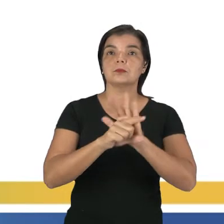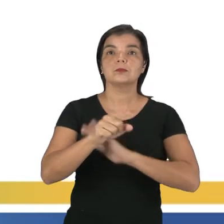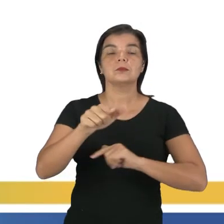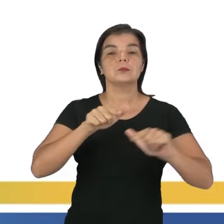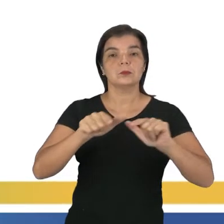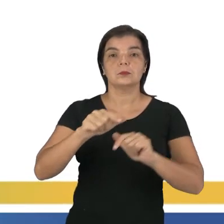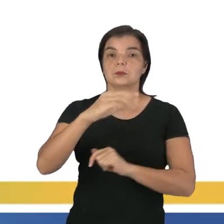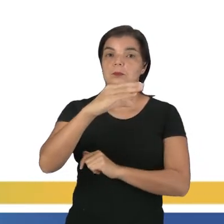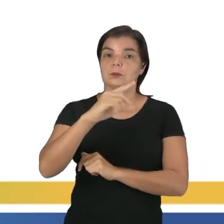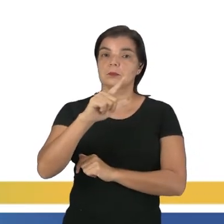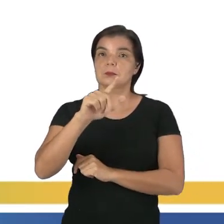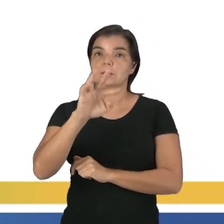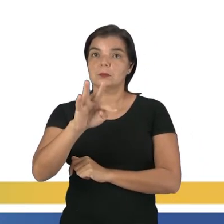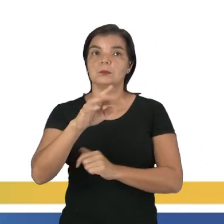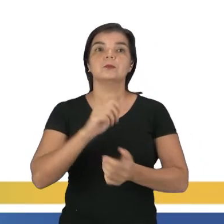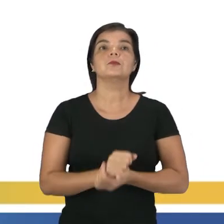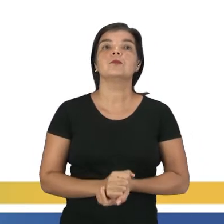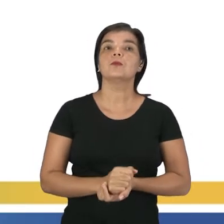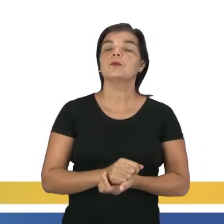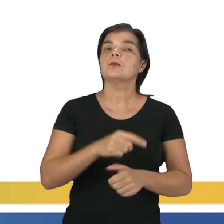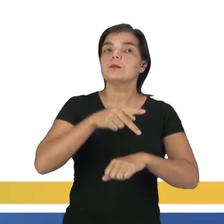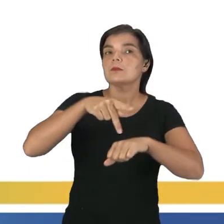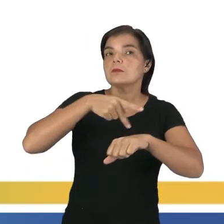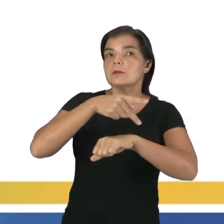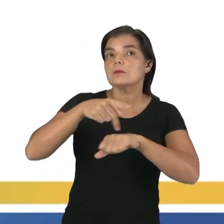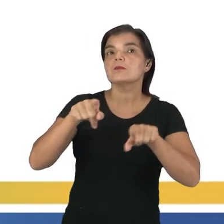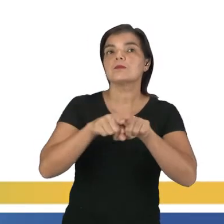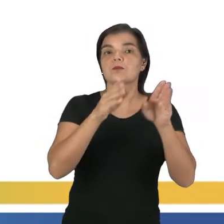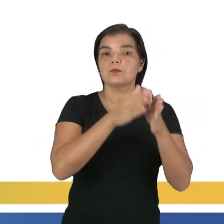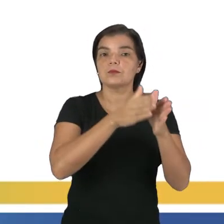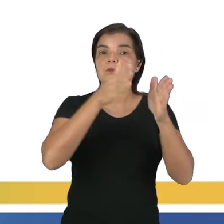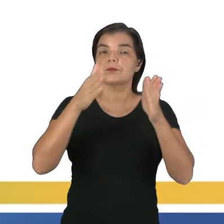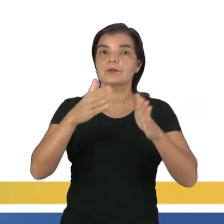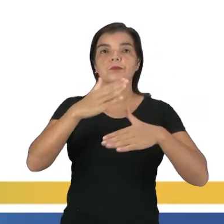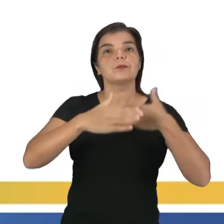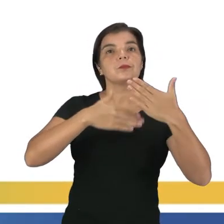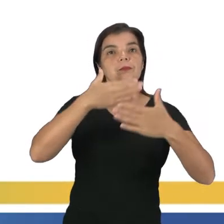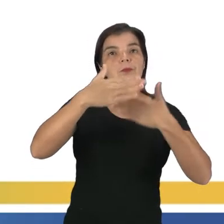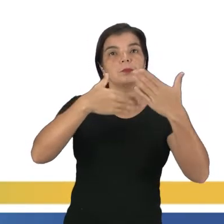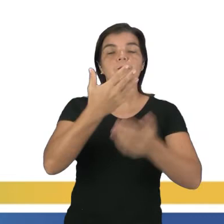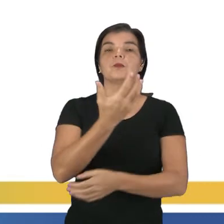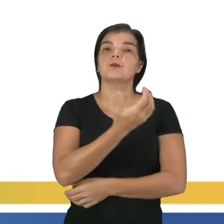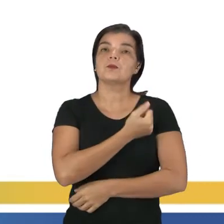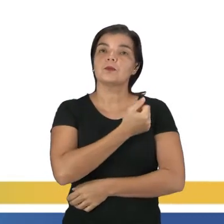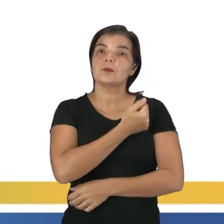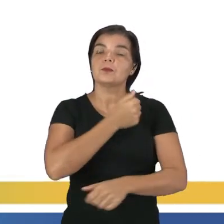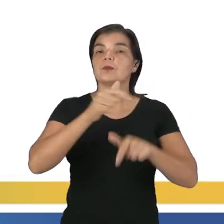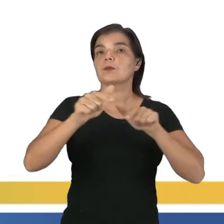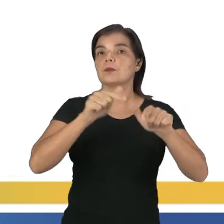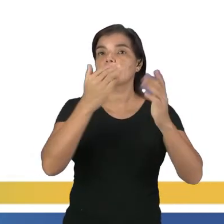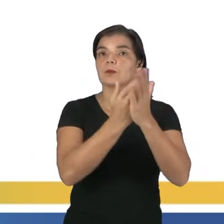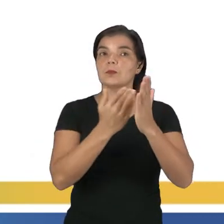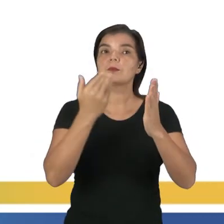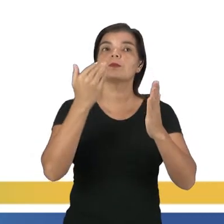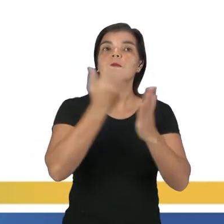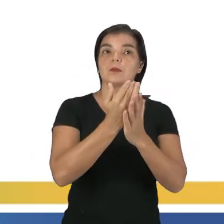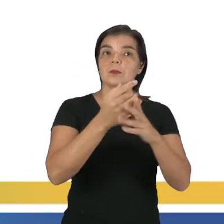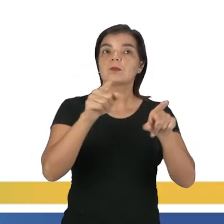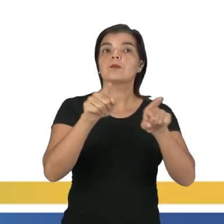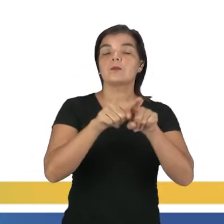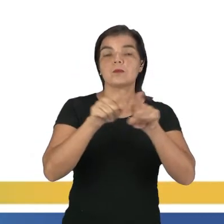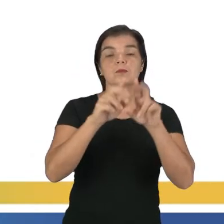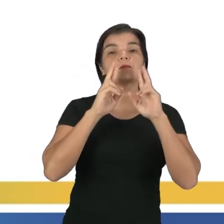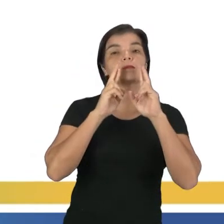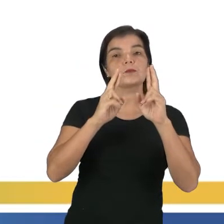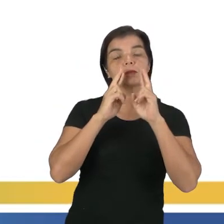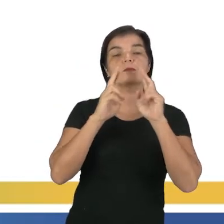das Leis do Trabalho, a CLT. O país passava por uma fase de desenvolvimento, o número de trabalhadores